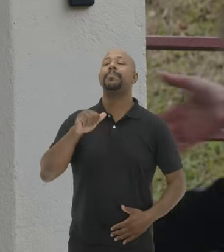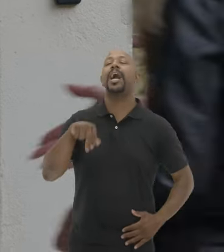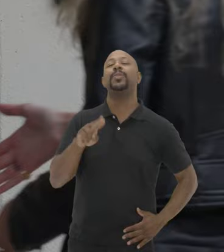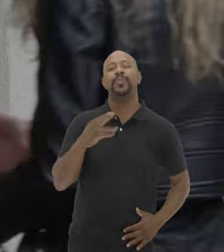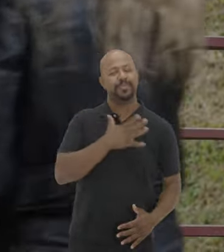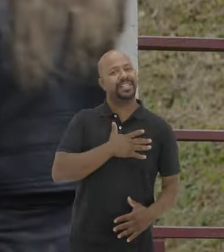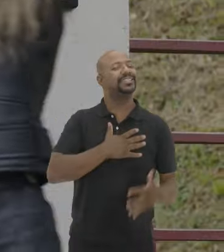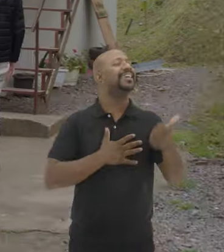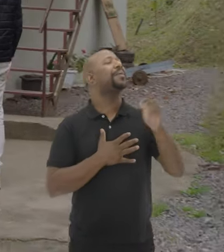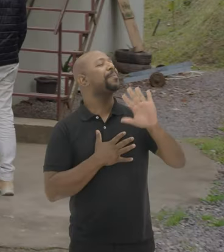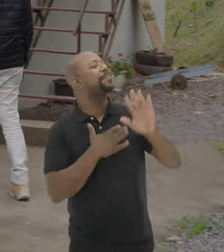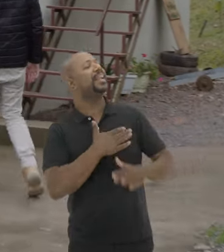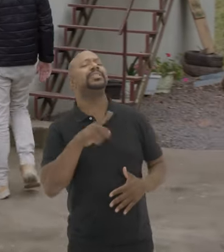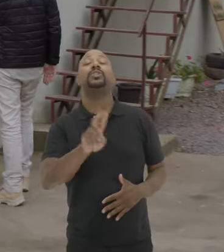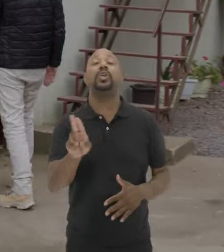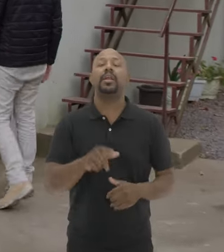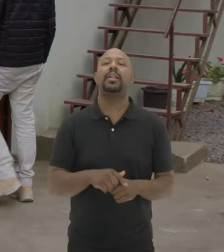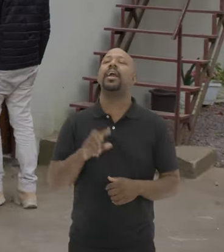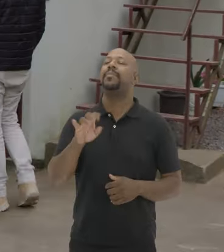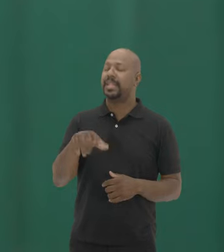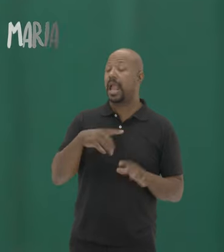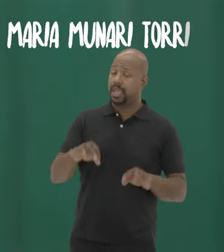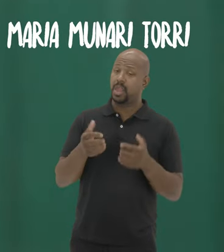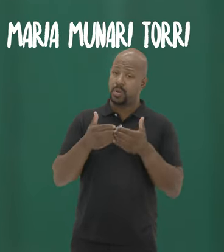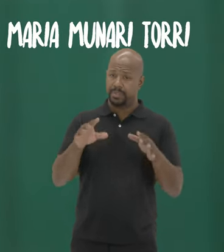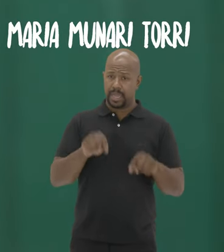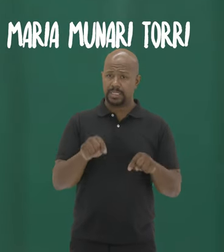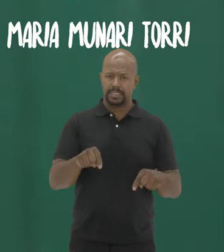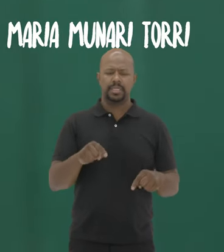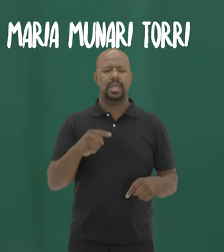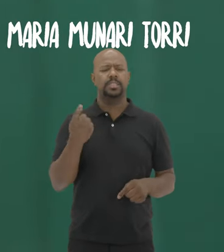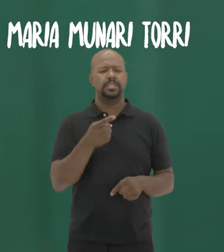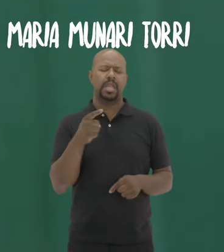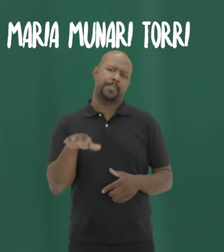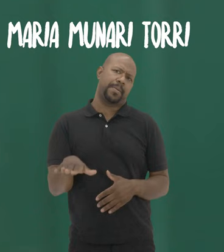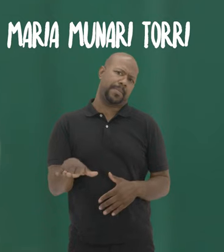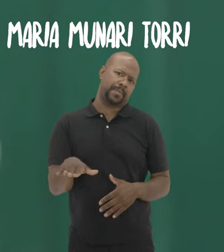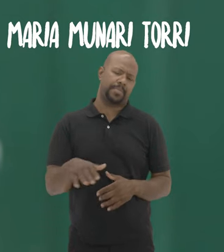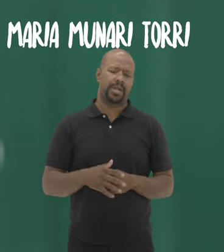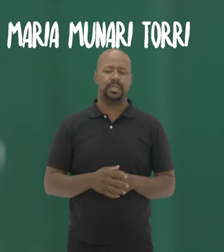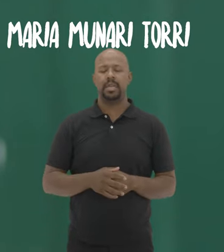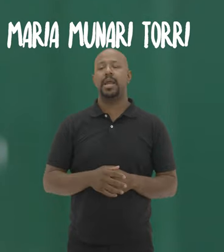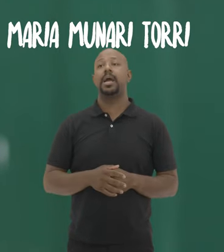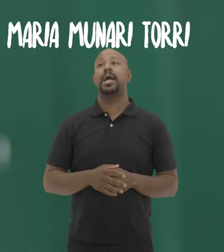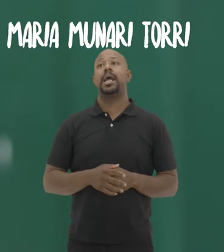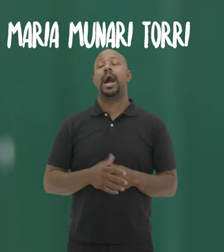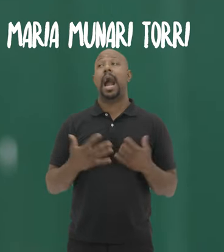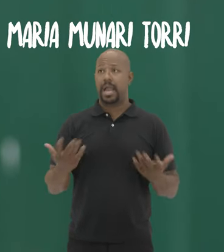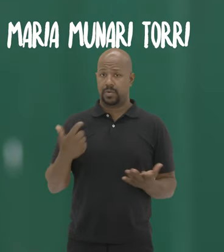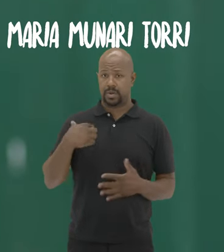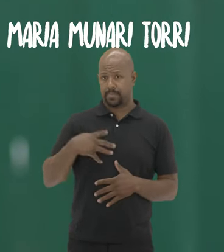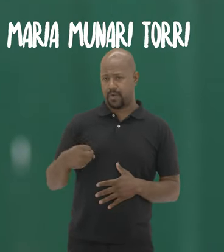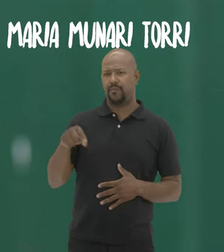Manu, prazer. Muito prazer. Como é que é o nome da senhora? Neida. Neida. Aqui começou assim, ó. A gente era pequenininho, né? Era meu marido.